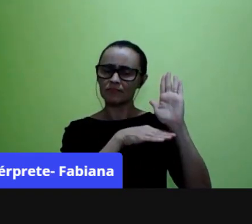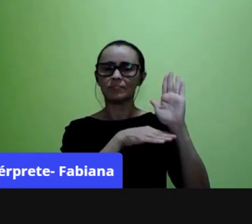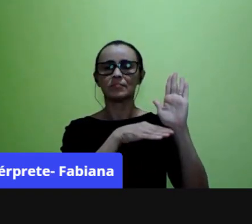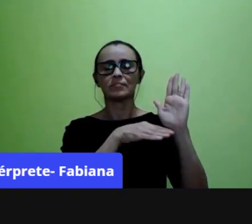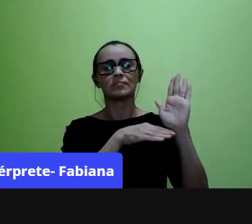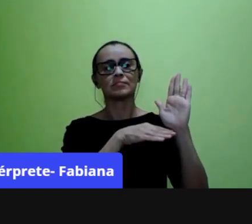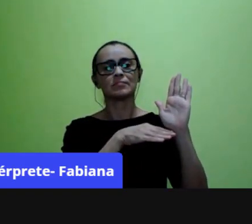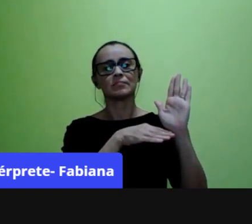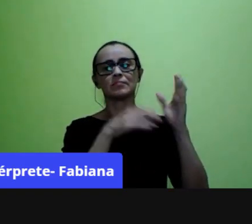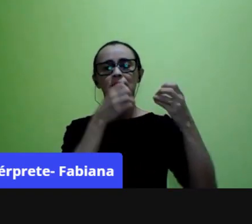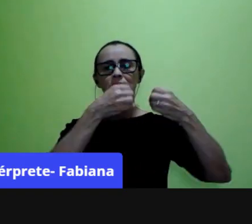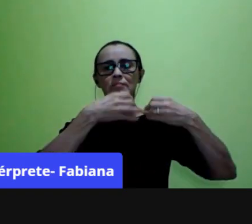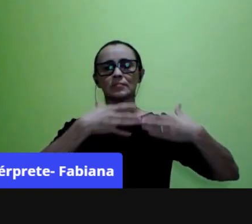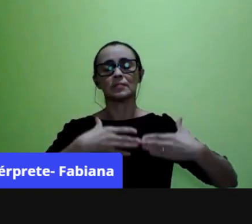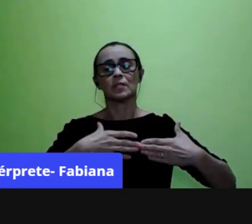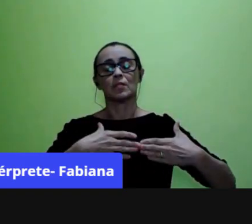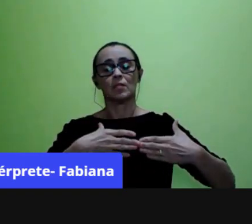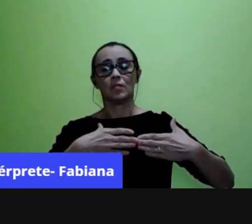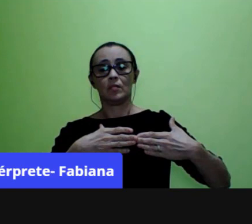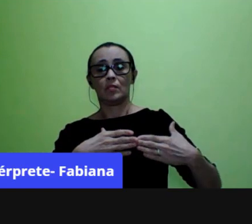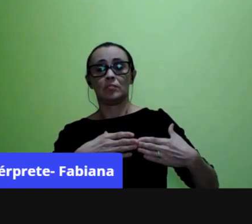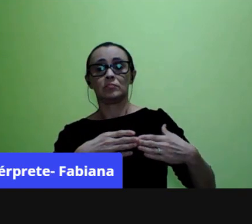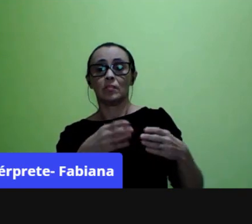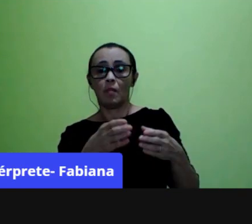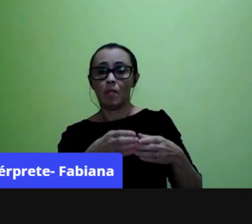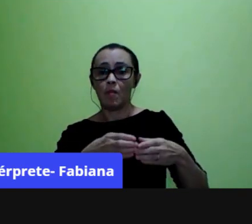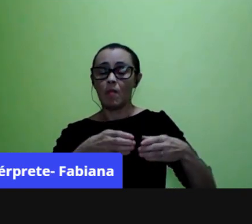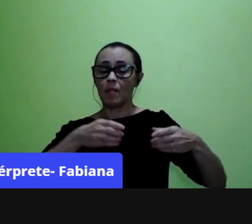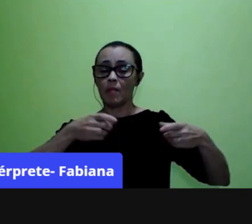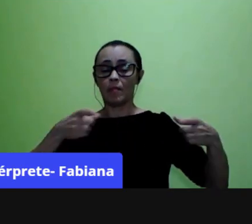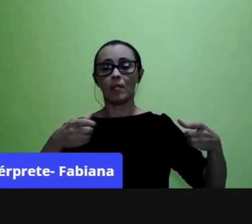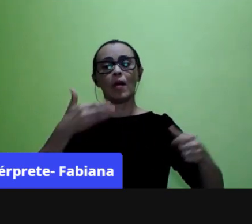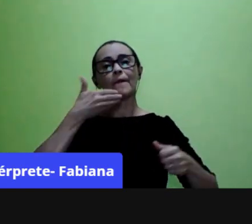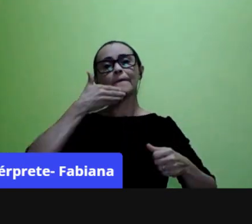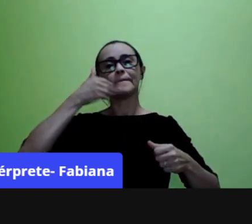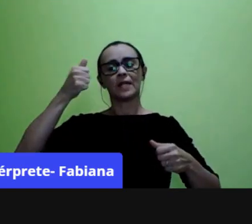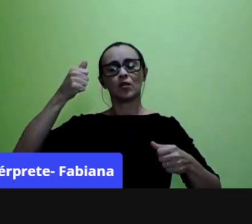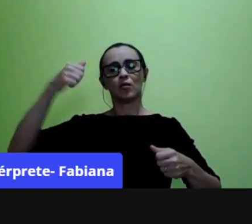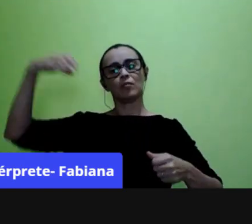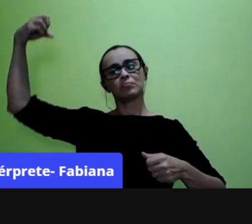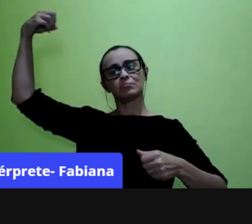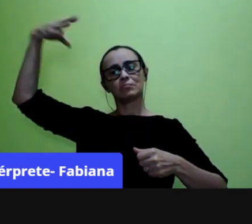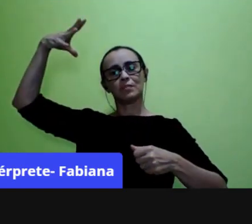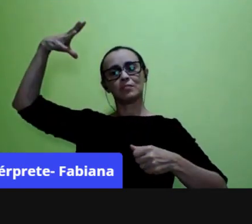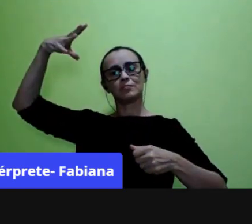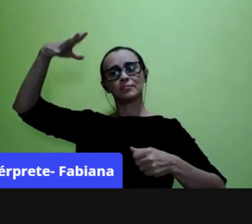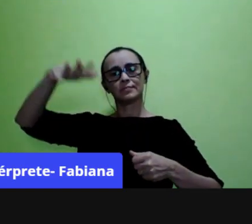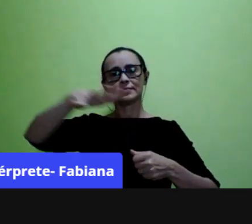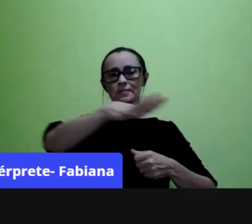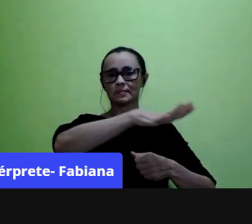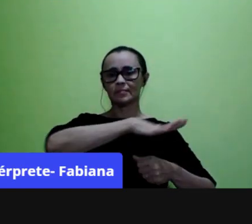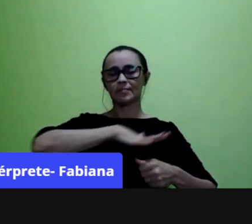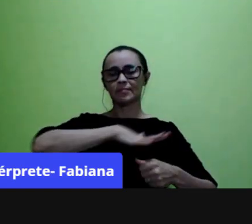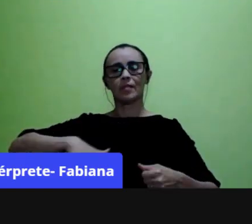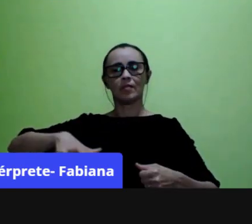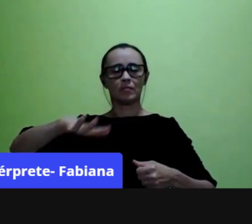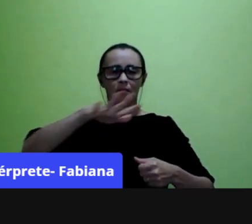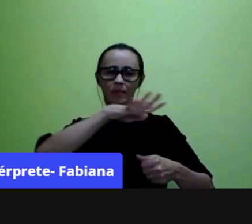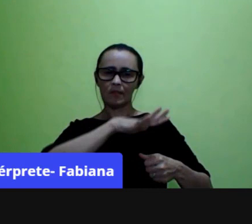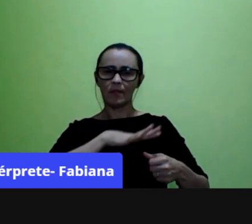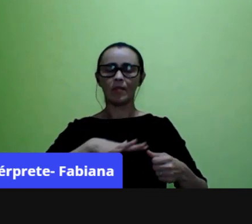Quanto maior o lumens, melhor a iluminação que ela traz para o ambiente. Aquela iluminação